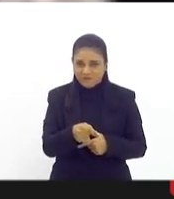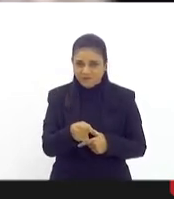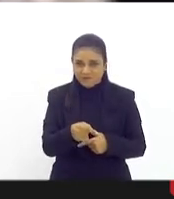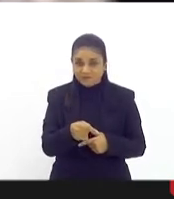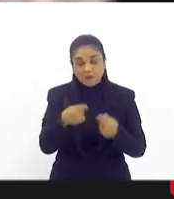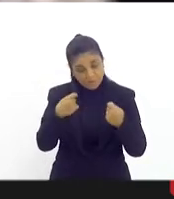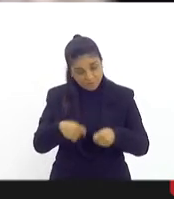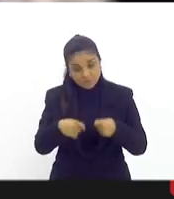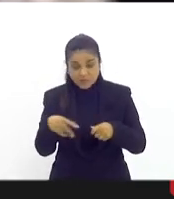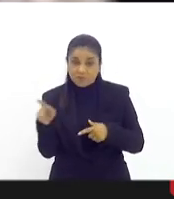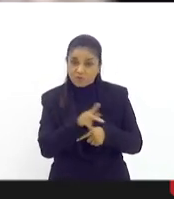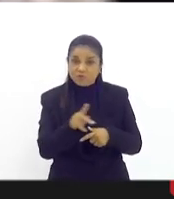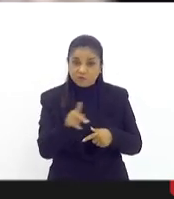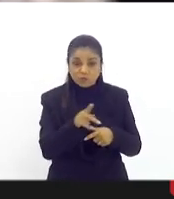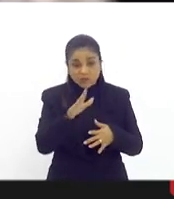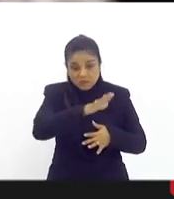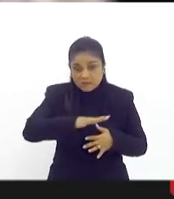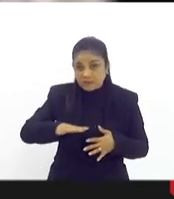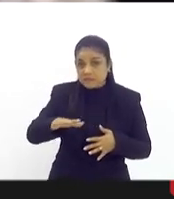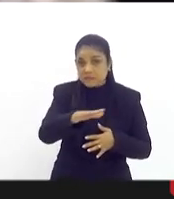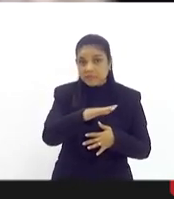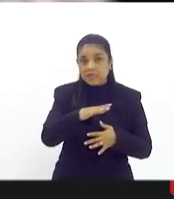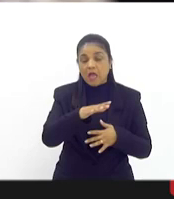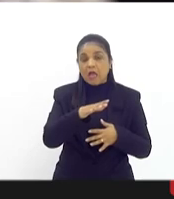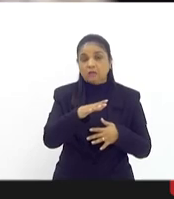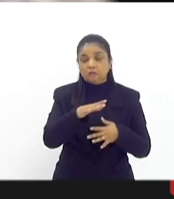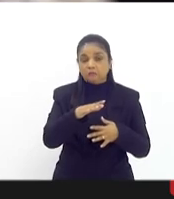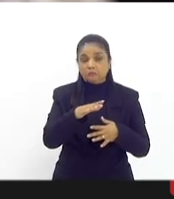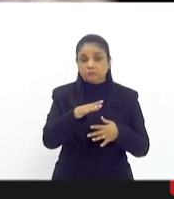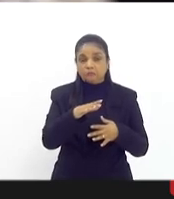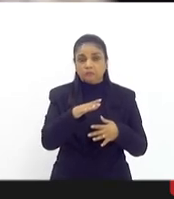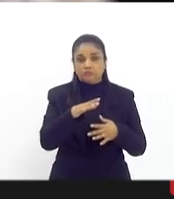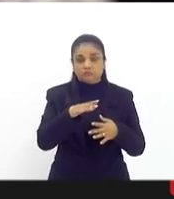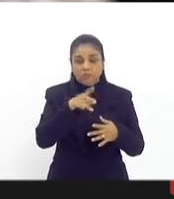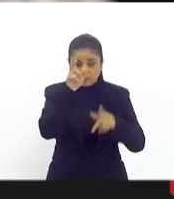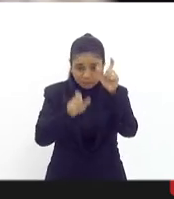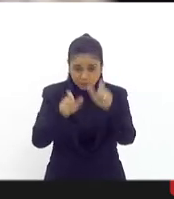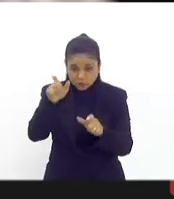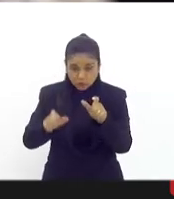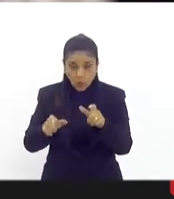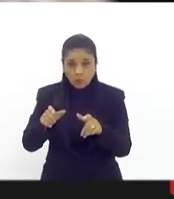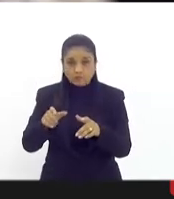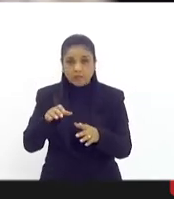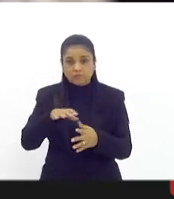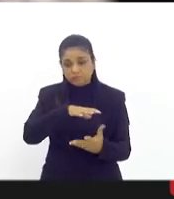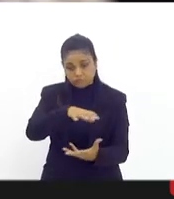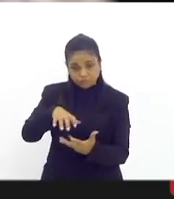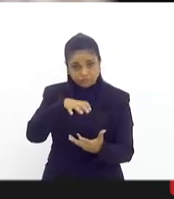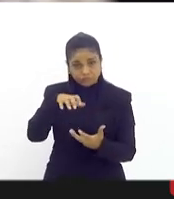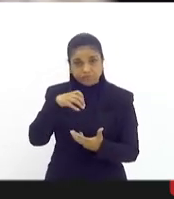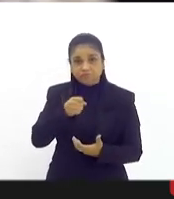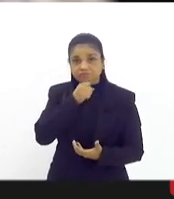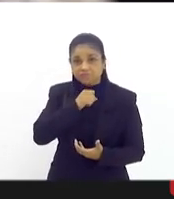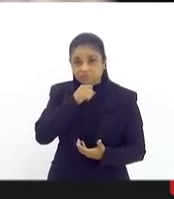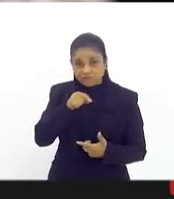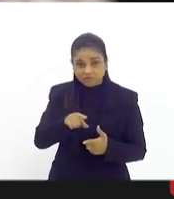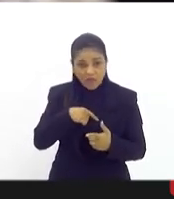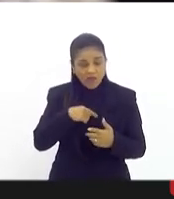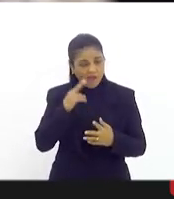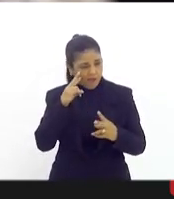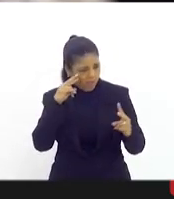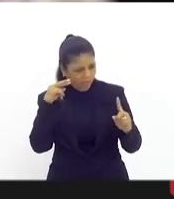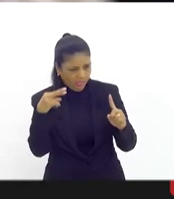tem um cenário onde o público mais velho, público que tem mais formação e etc., é visto até pelos jovens como